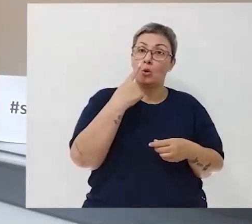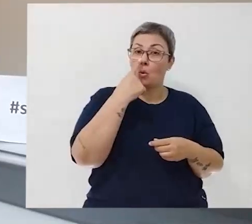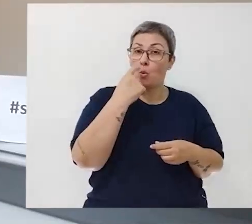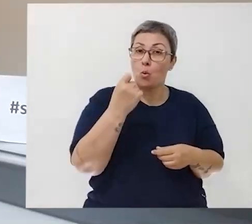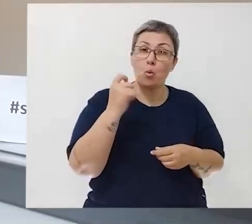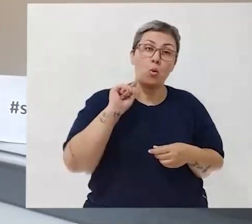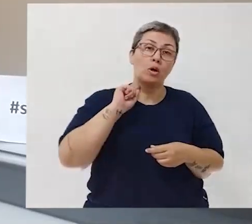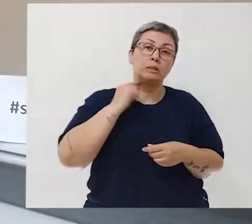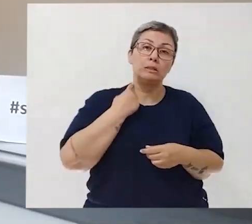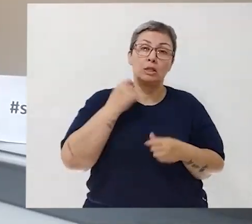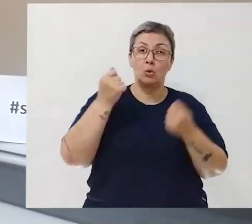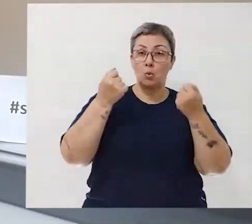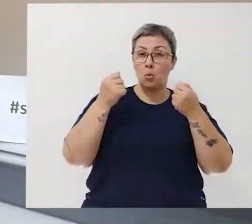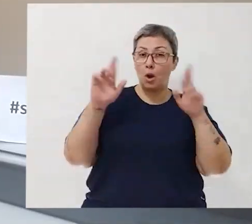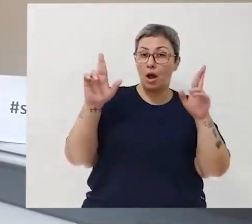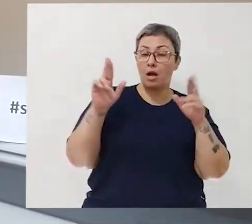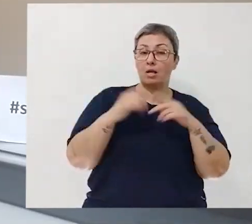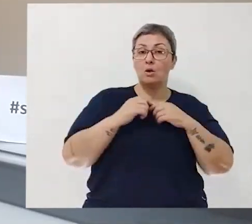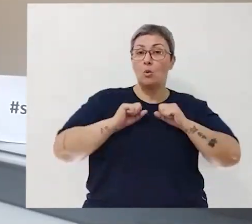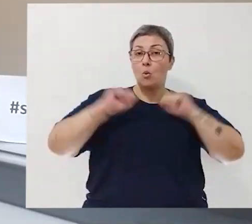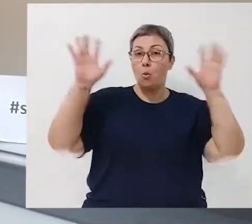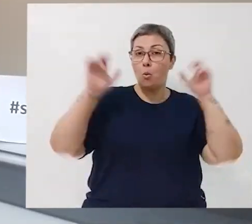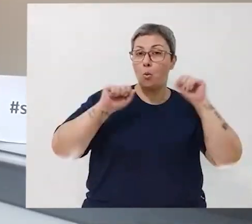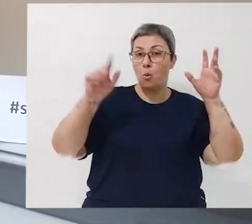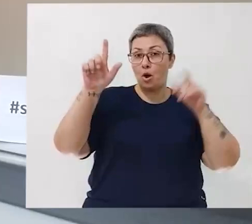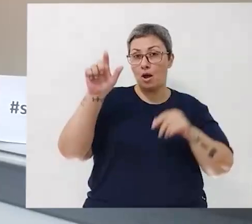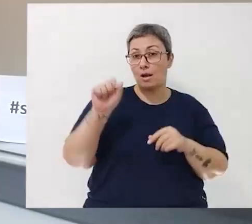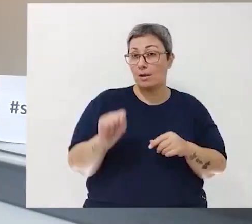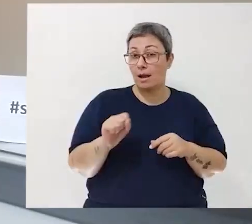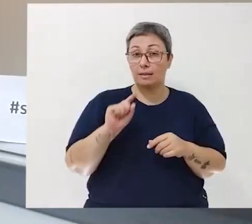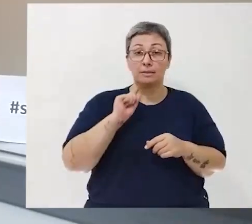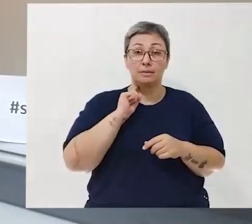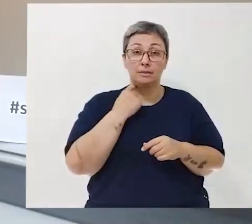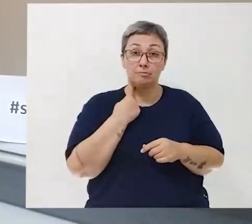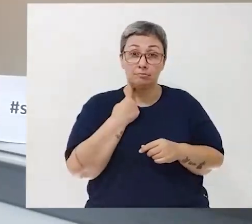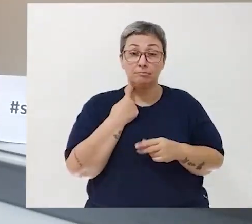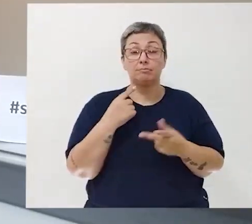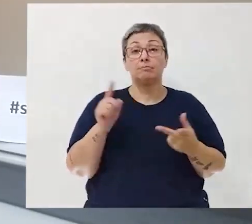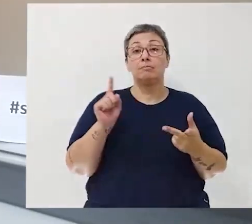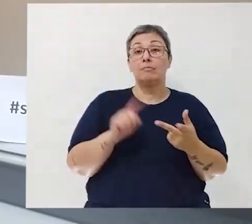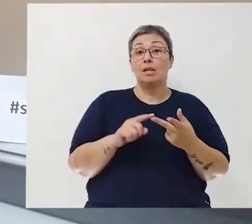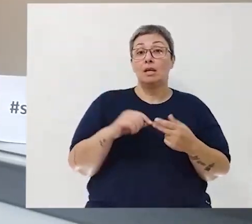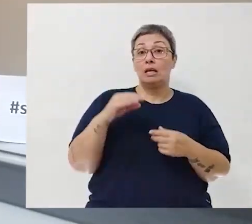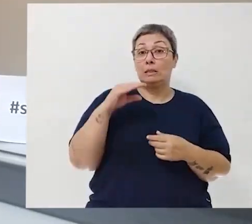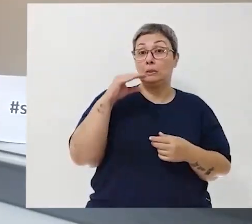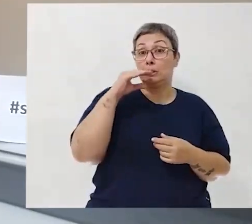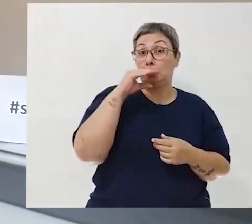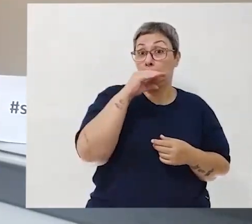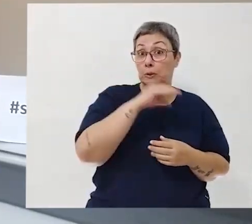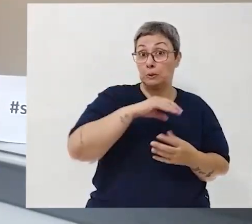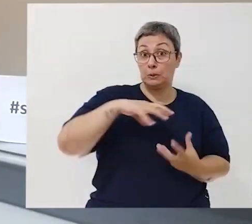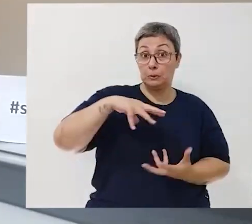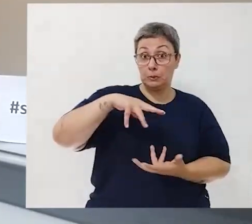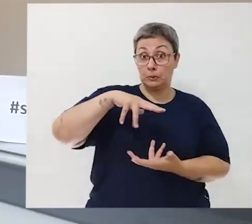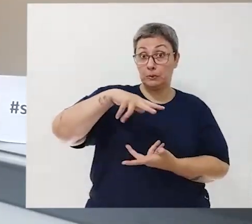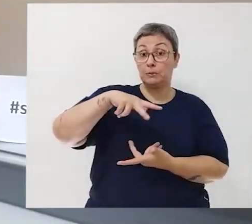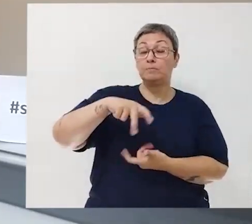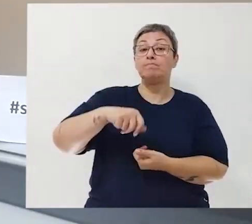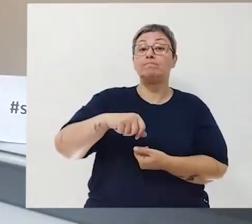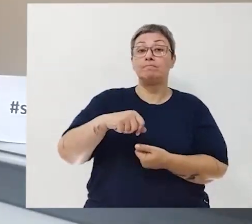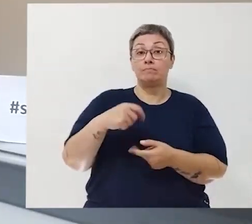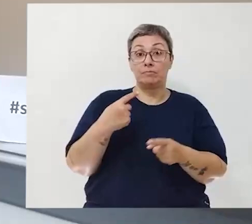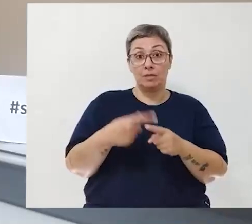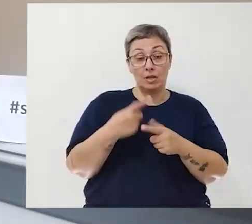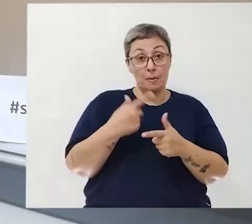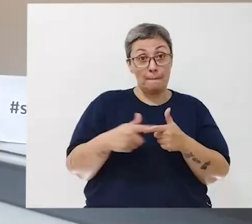ar, tá? Emissão de gases poluentes, o aquecimento do planeta,